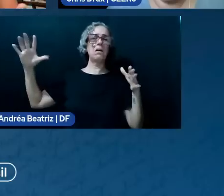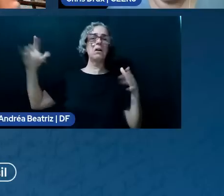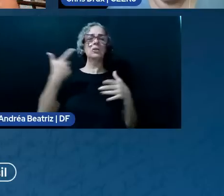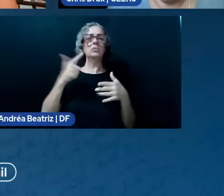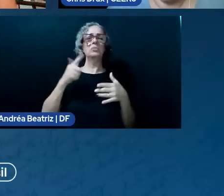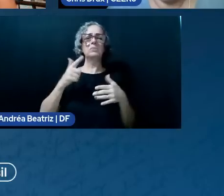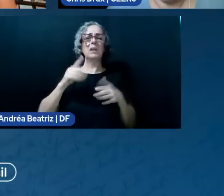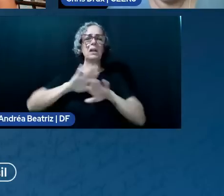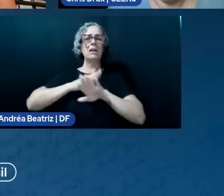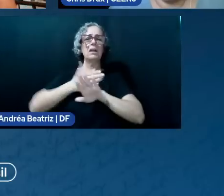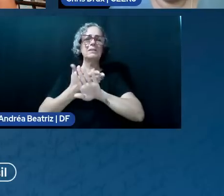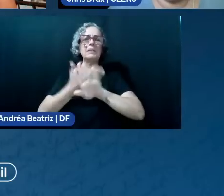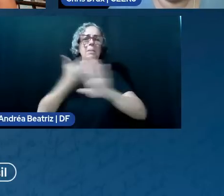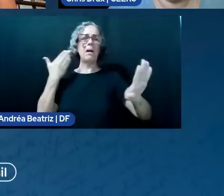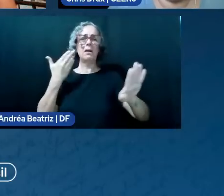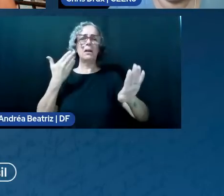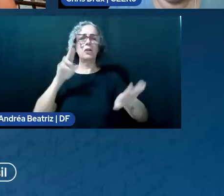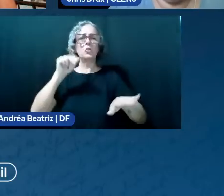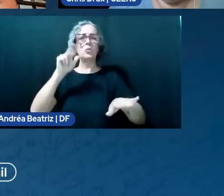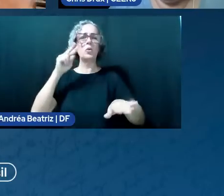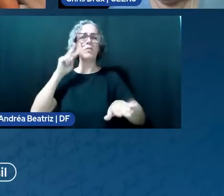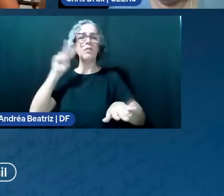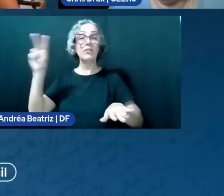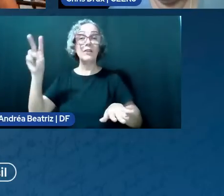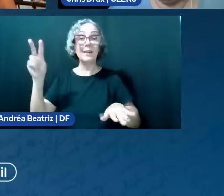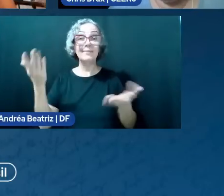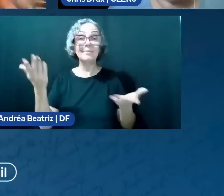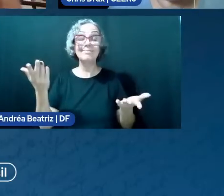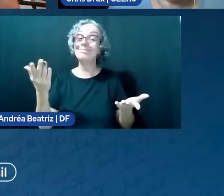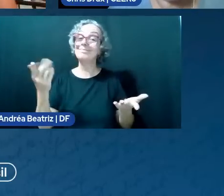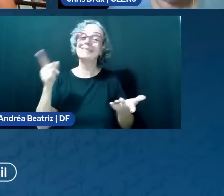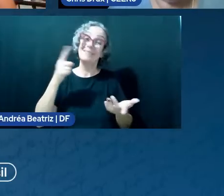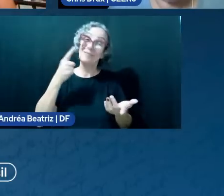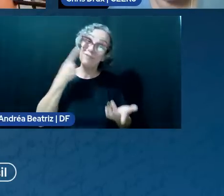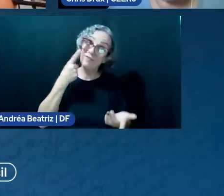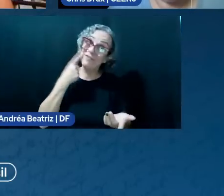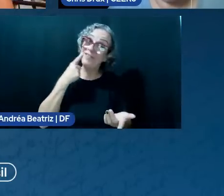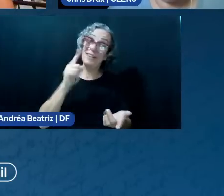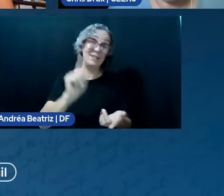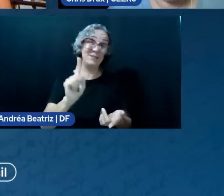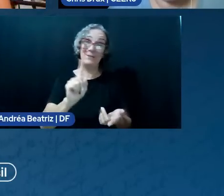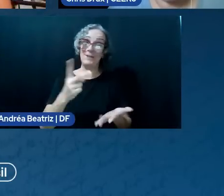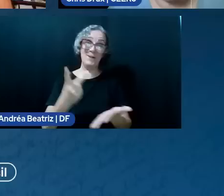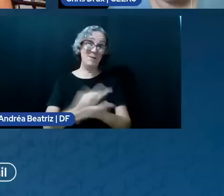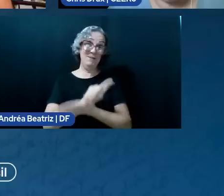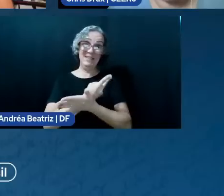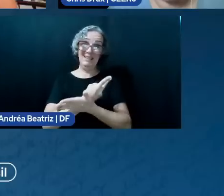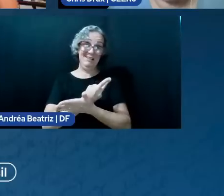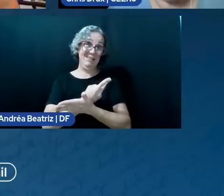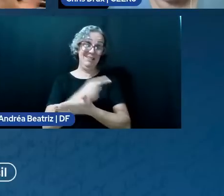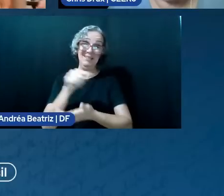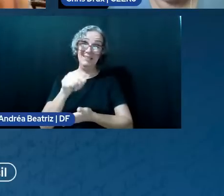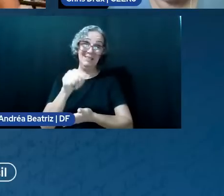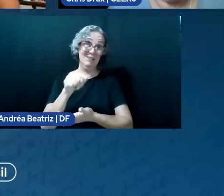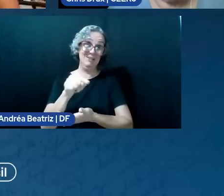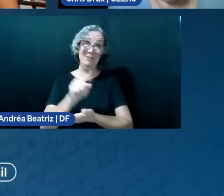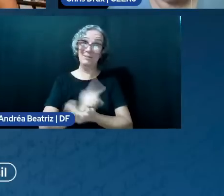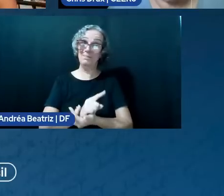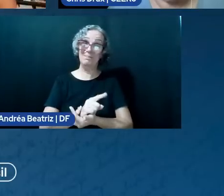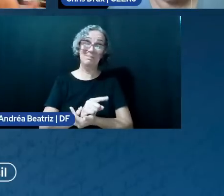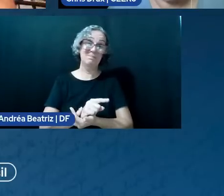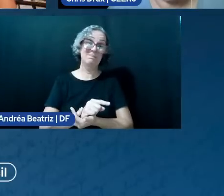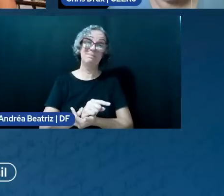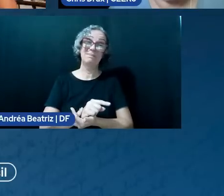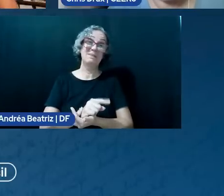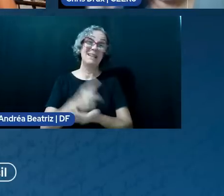nós estabelecemos entre nós, observa que está redondamente equivocado. Muito pelo